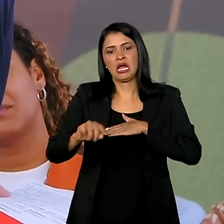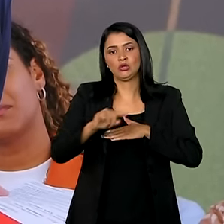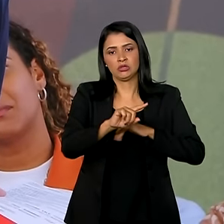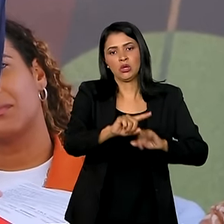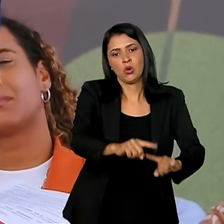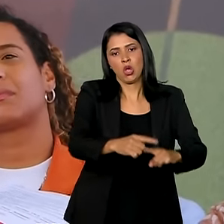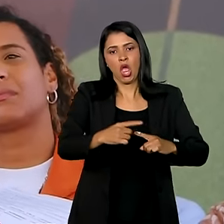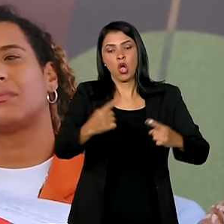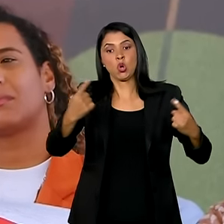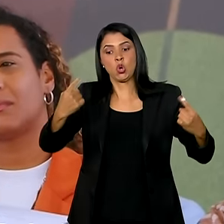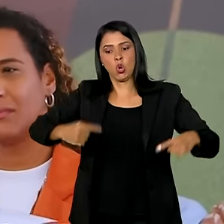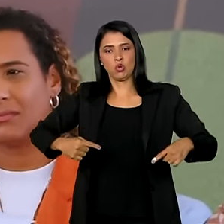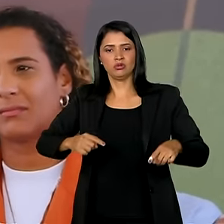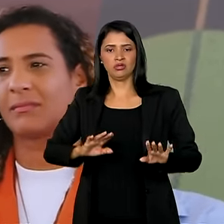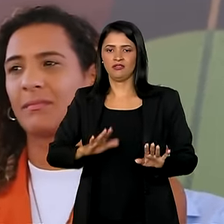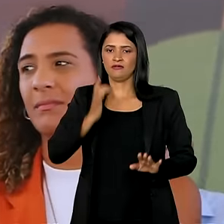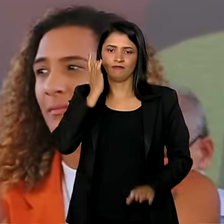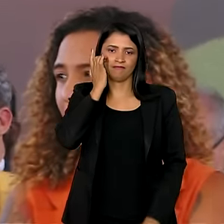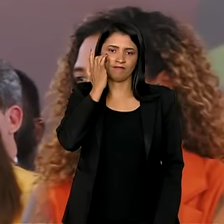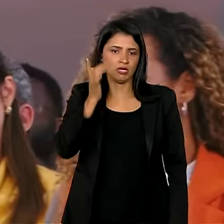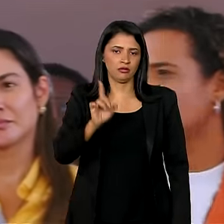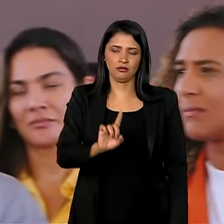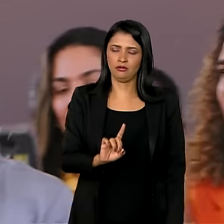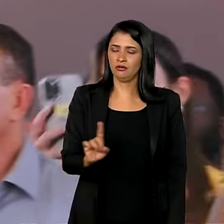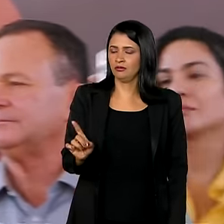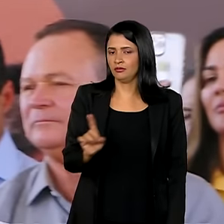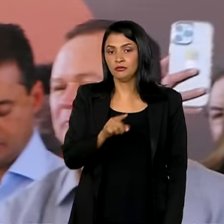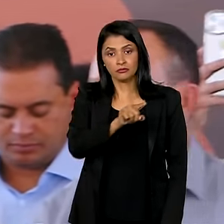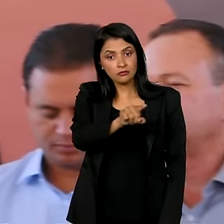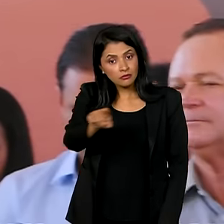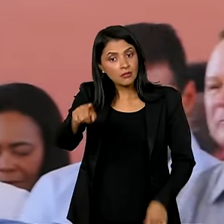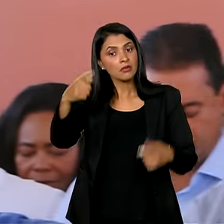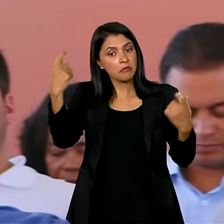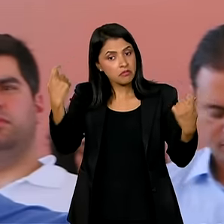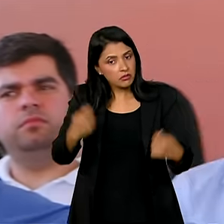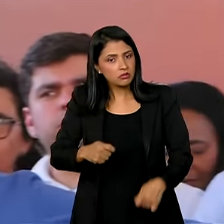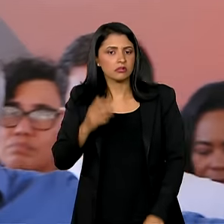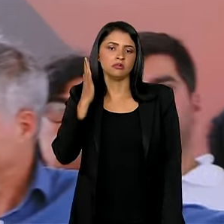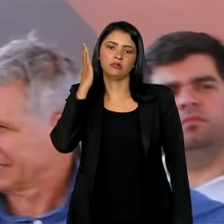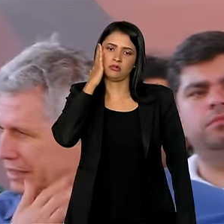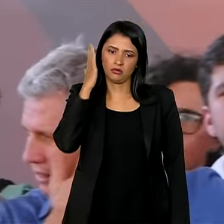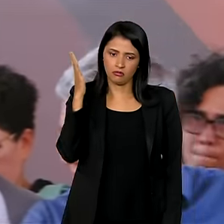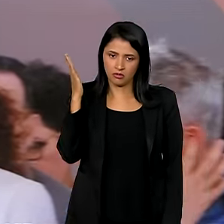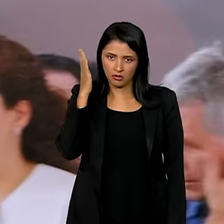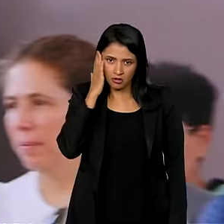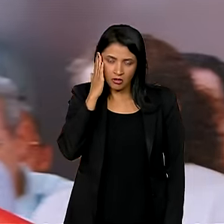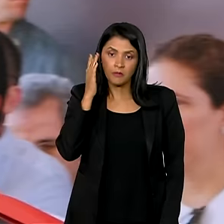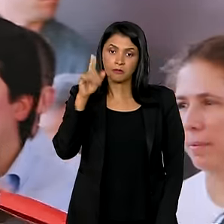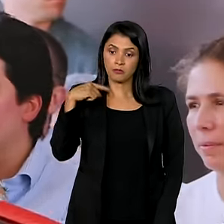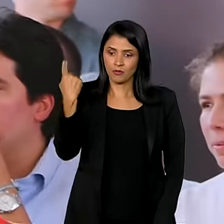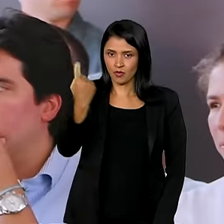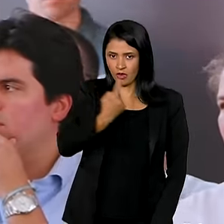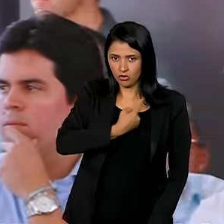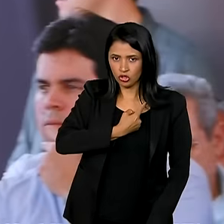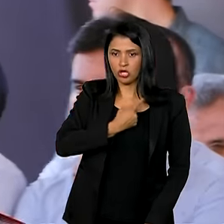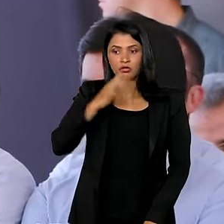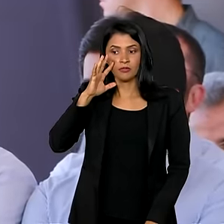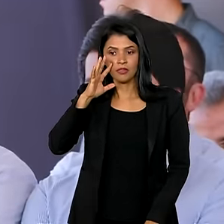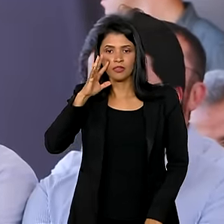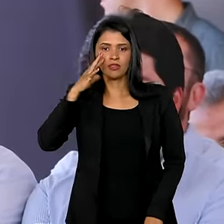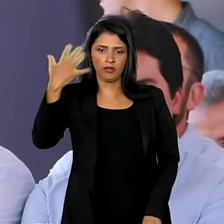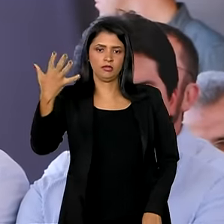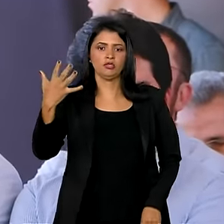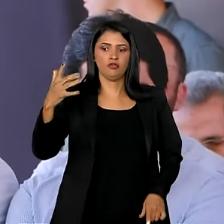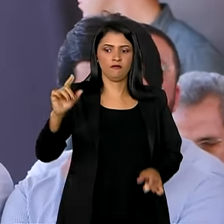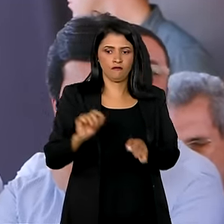contra. Não é fácil. Vocês precisam saber que entre a gente tomar uma